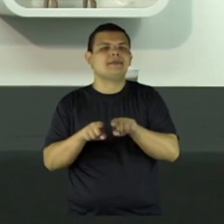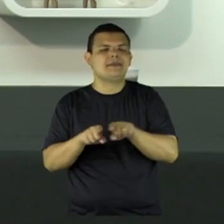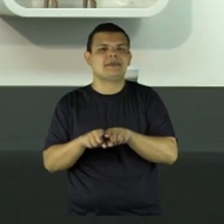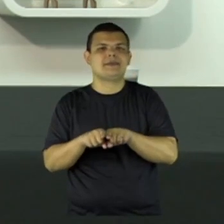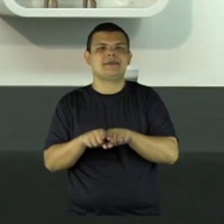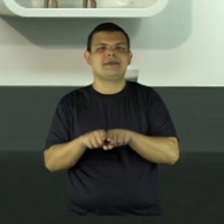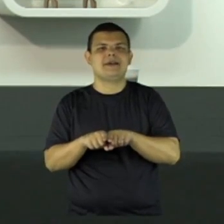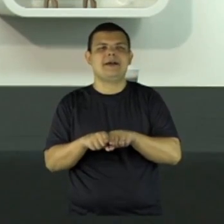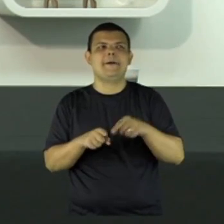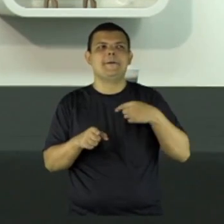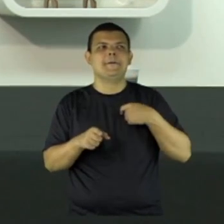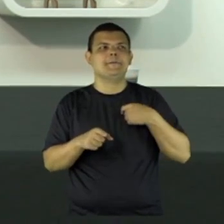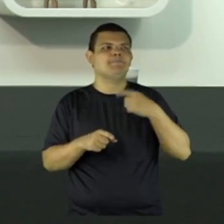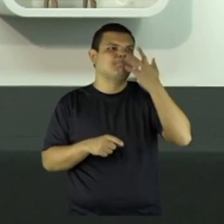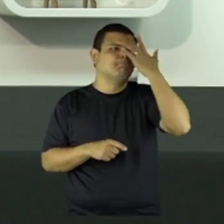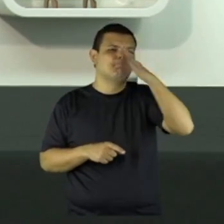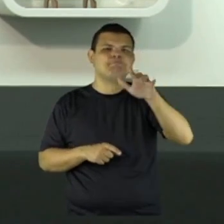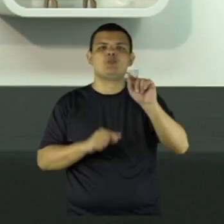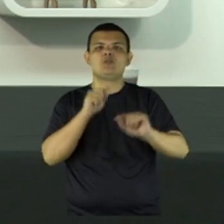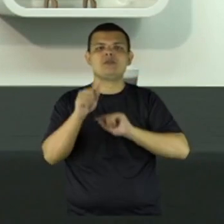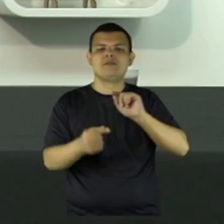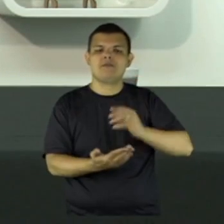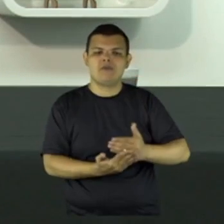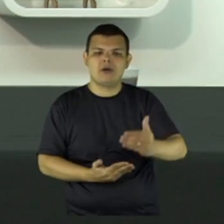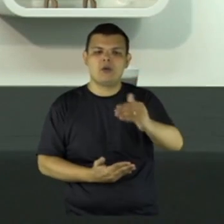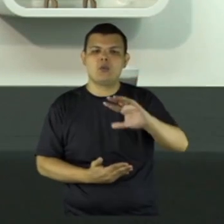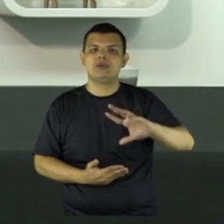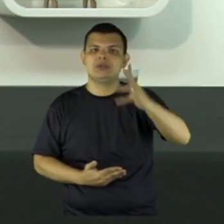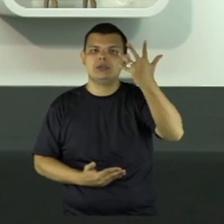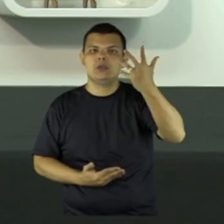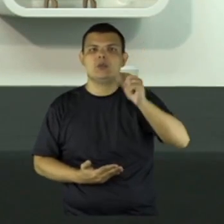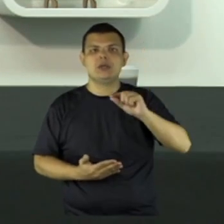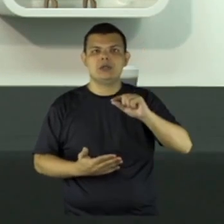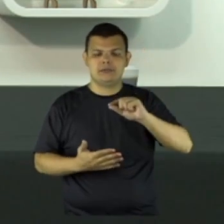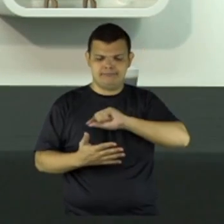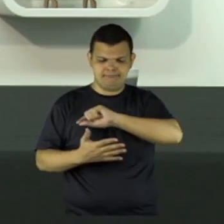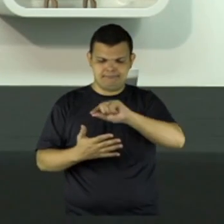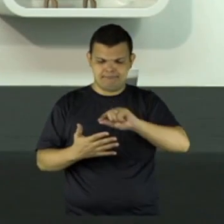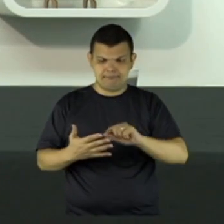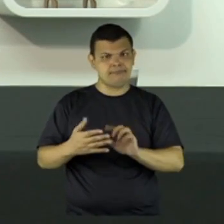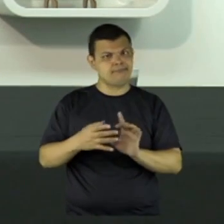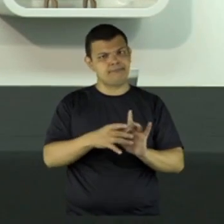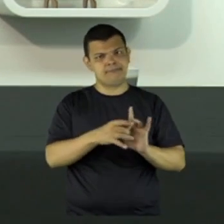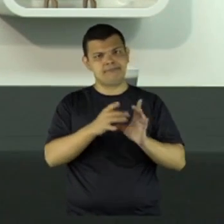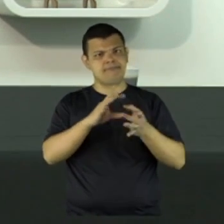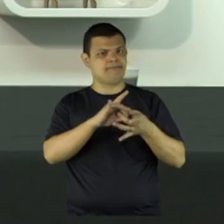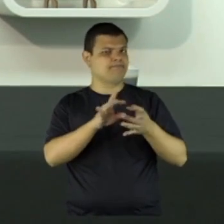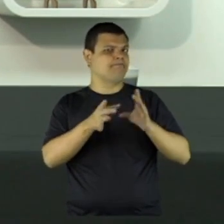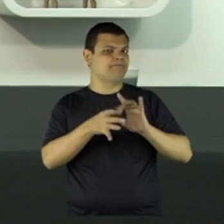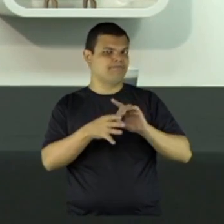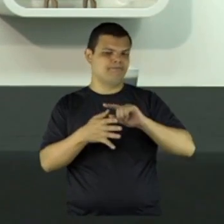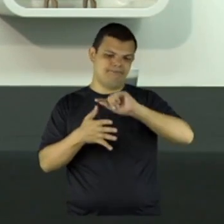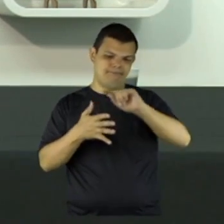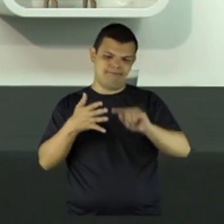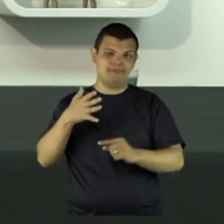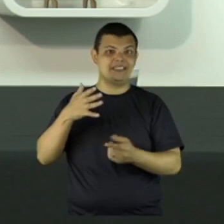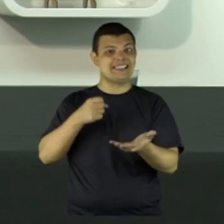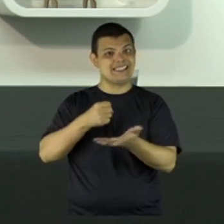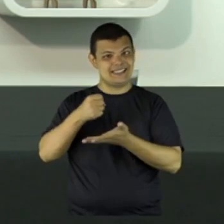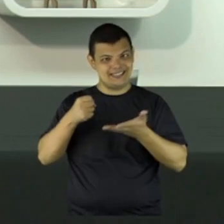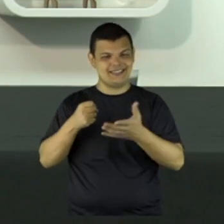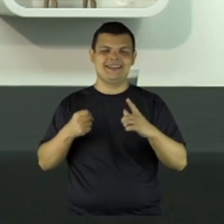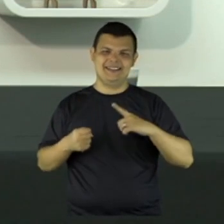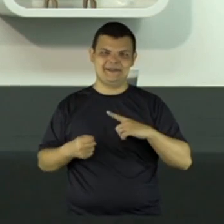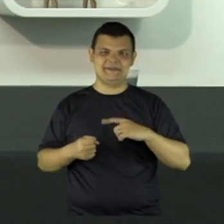não conseguir prever as ações. Então tudo isso está relacionado, aí todos esses princípios eles se